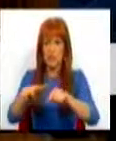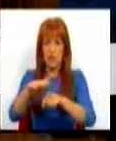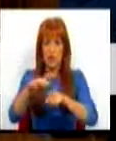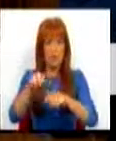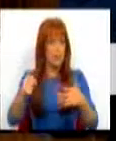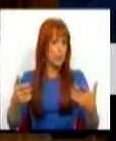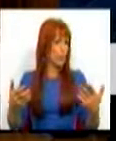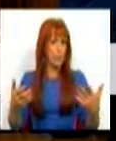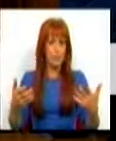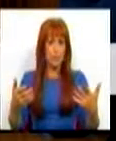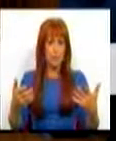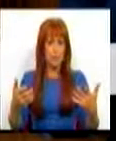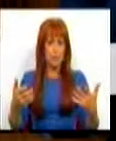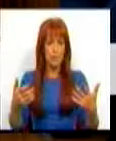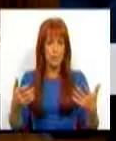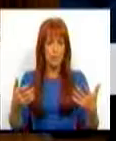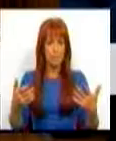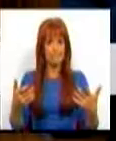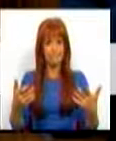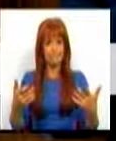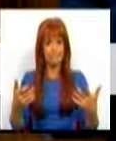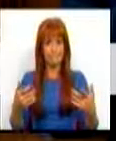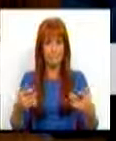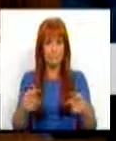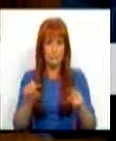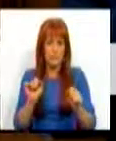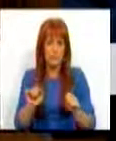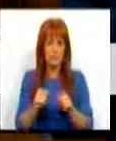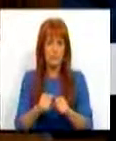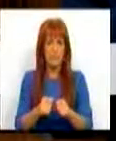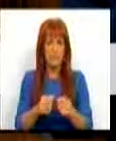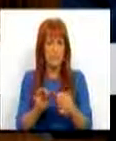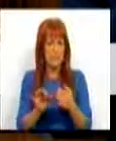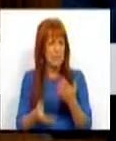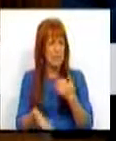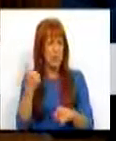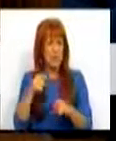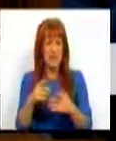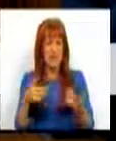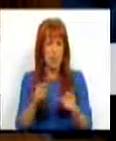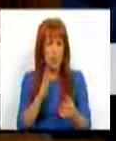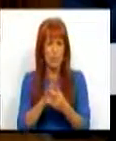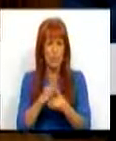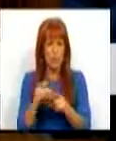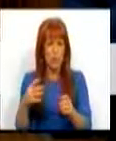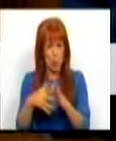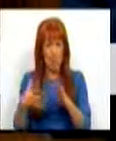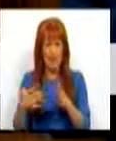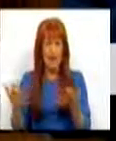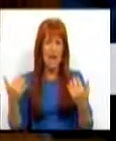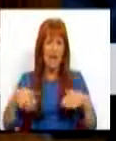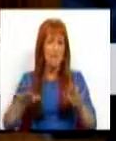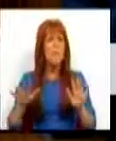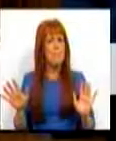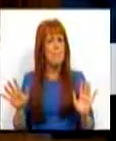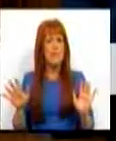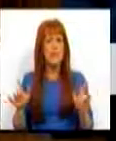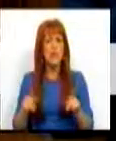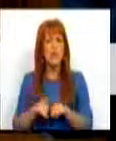da Companhia de Seguros ser o antigo acionista do Banif, dificuldade pelos compradores, estávamos a vender um